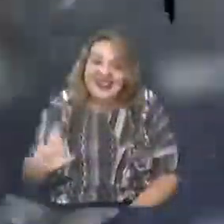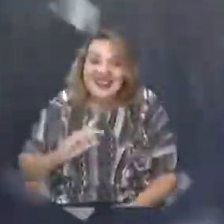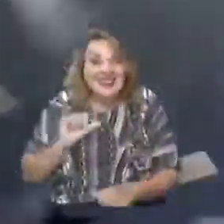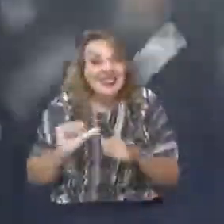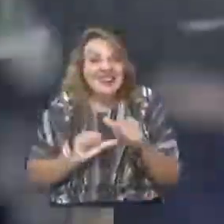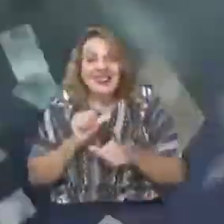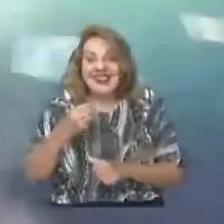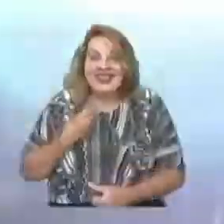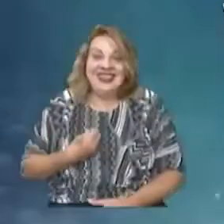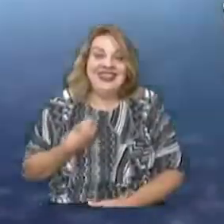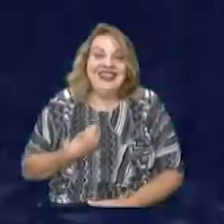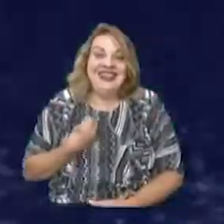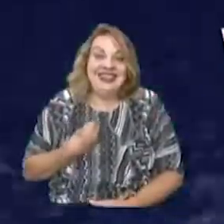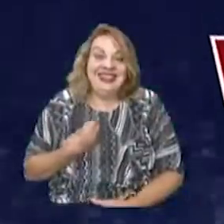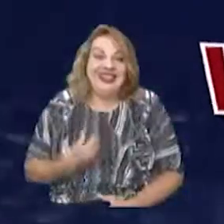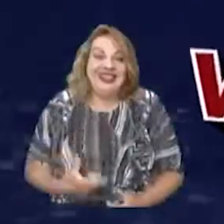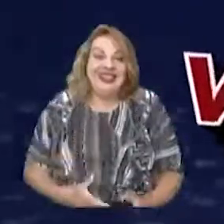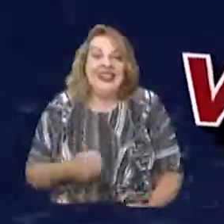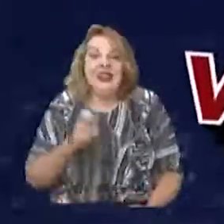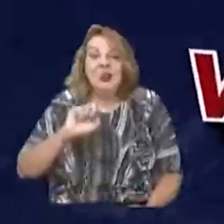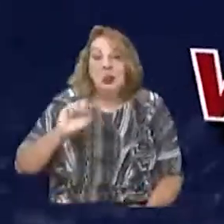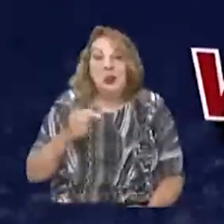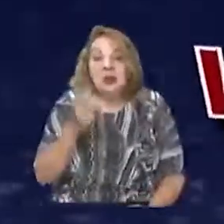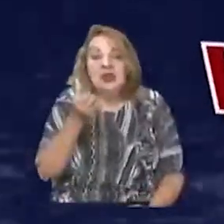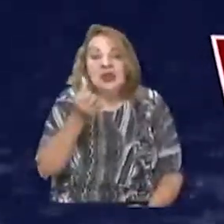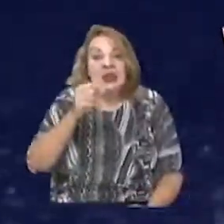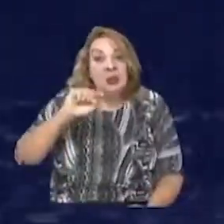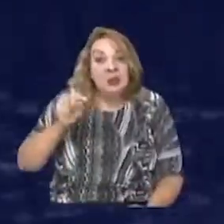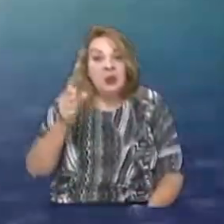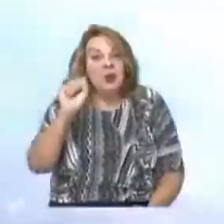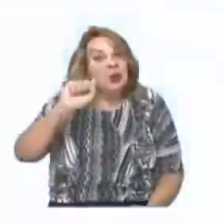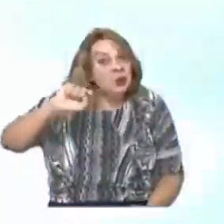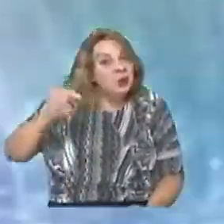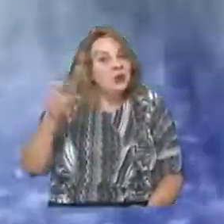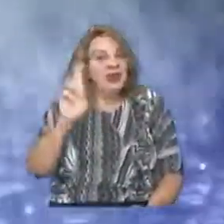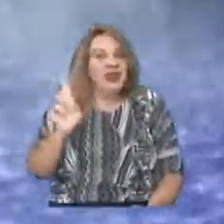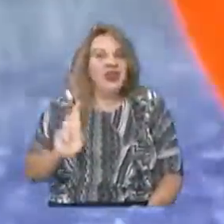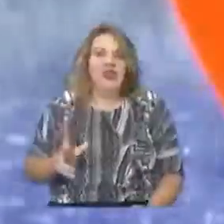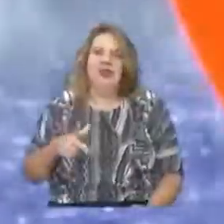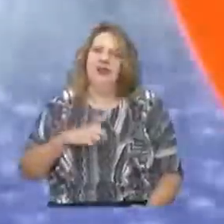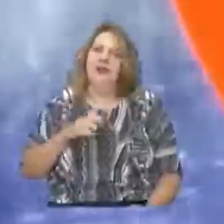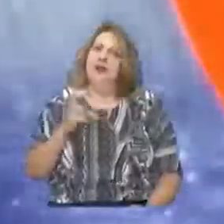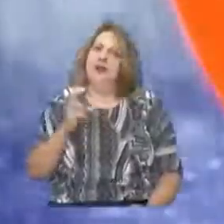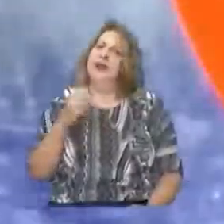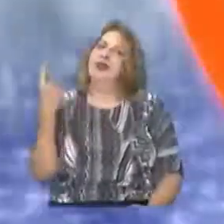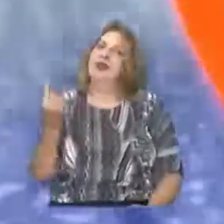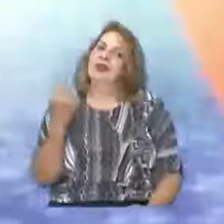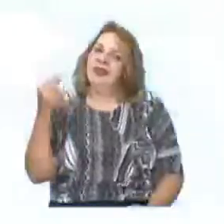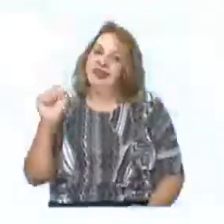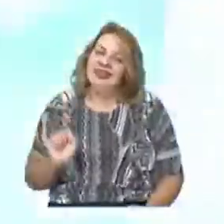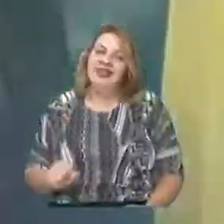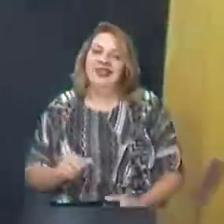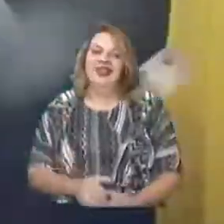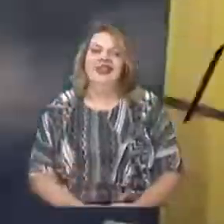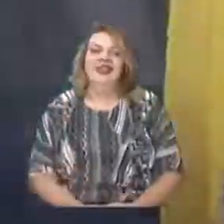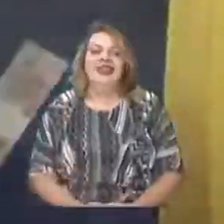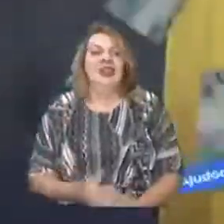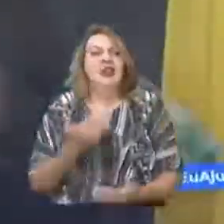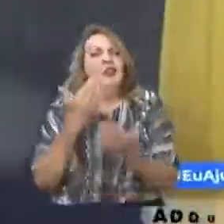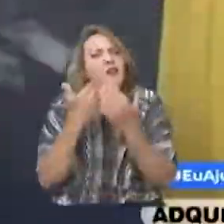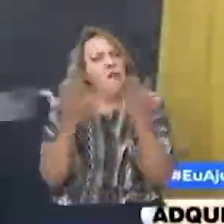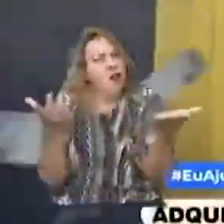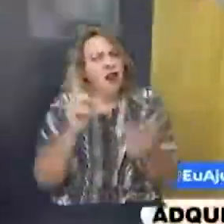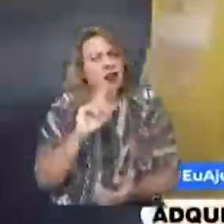mudança de vida. E tem mais, 5 mil, 6 mil e 8 mil reais. E mais, são 50 prêmios e 500 reais no Gira Sergipe. Não fique de